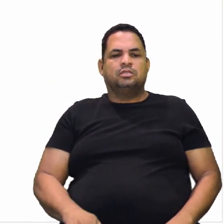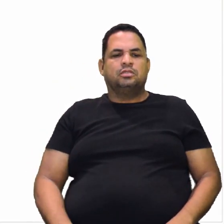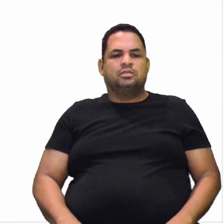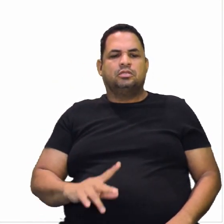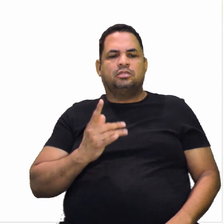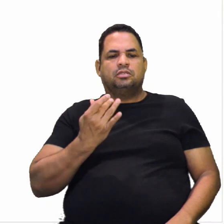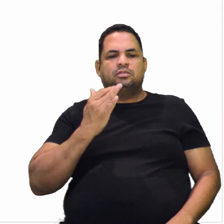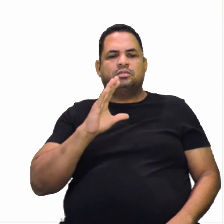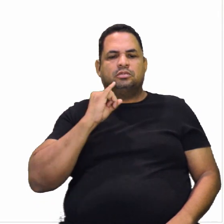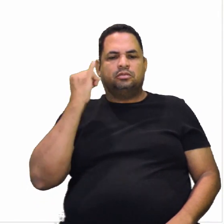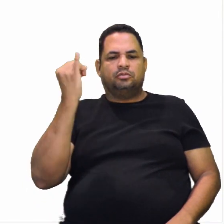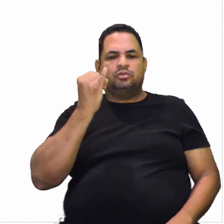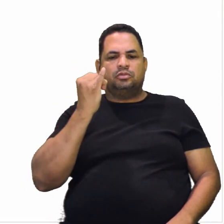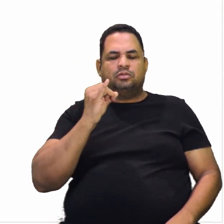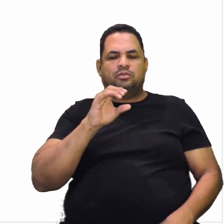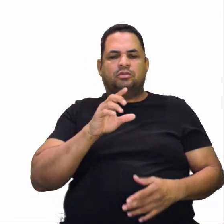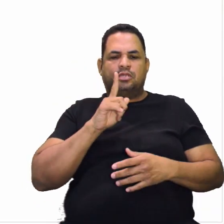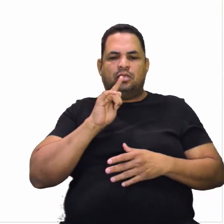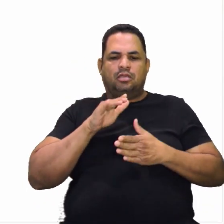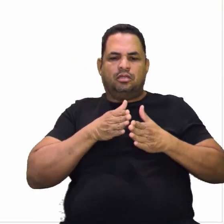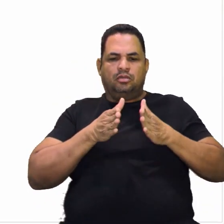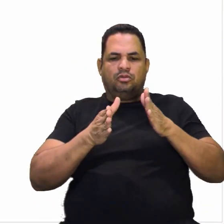hititas e a importância do Eufrates,